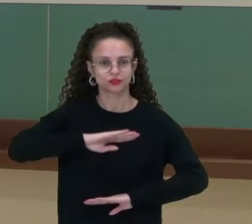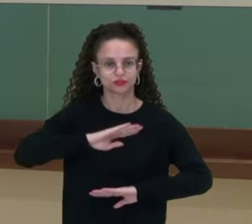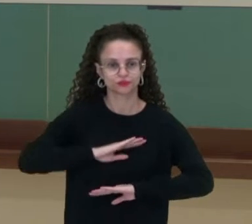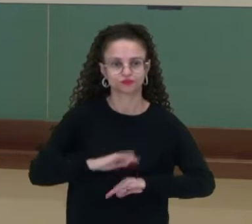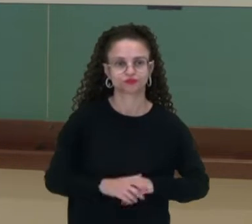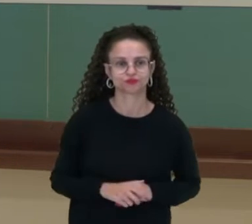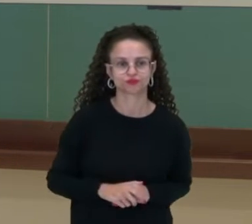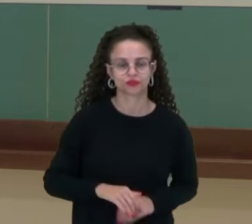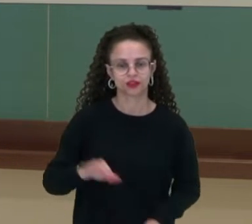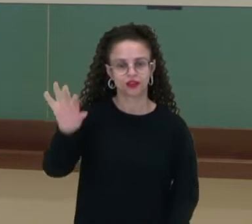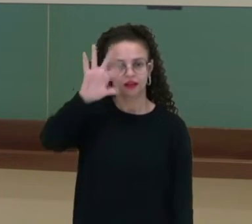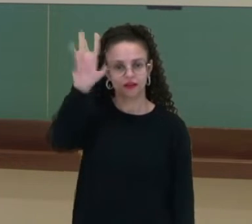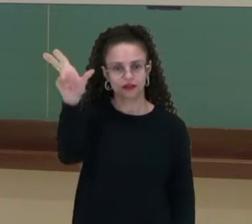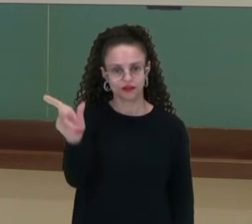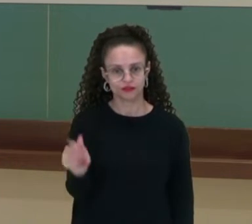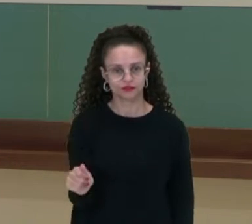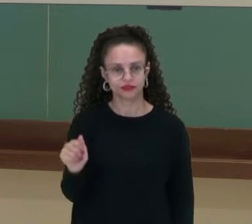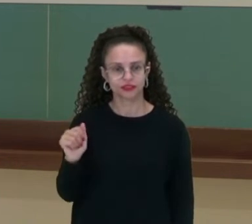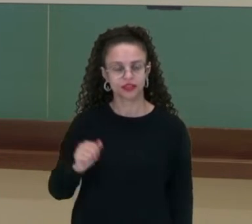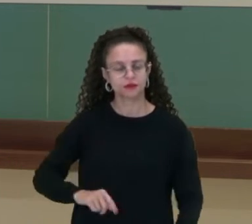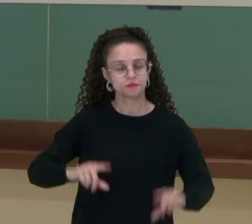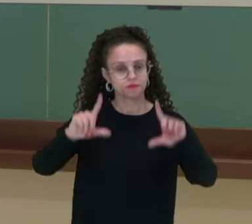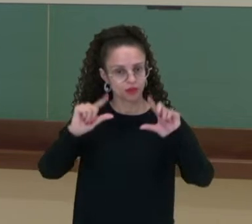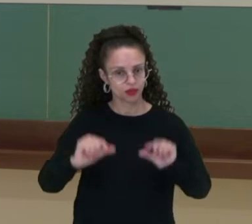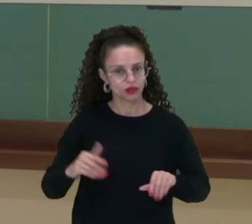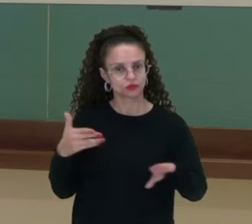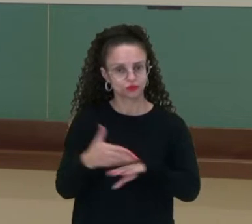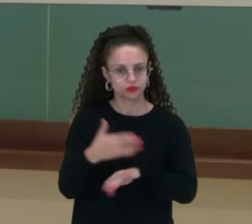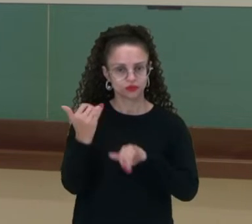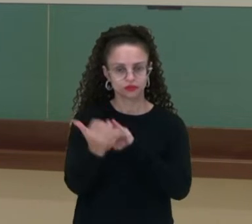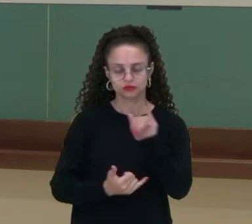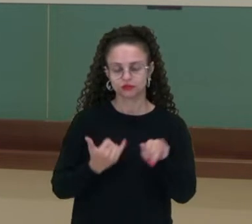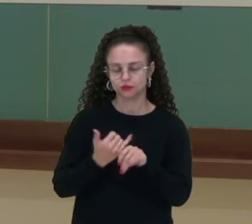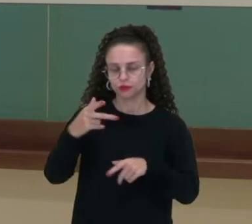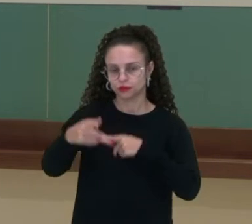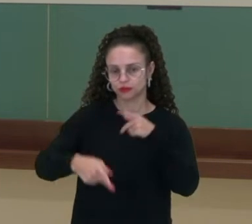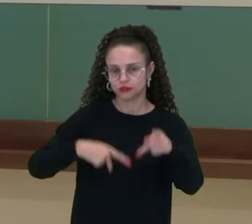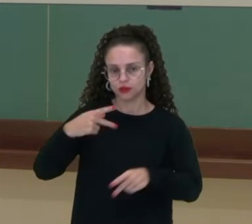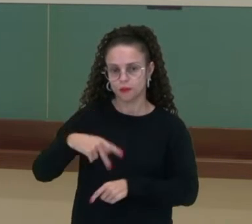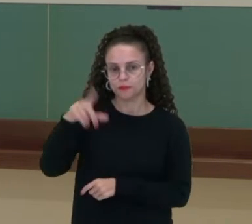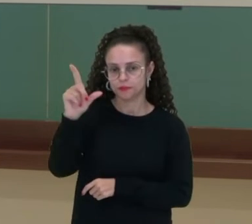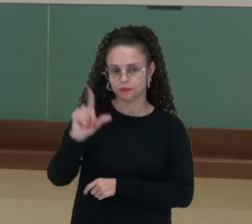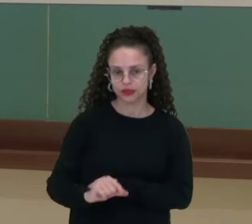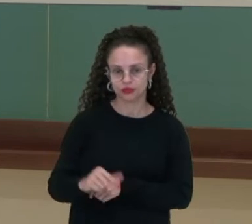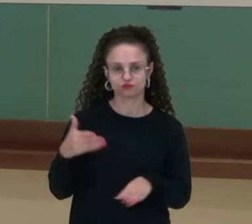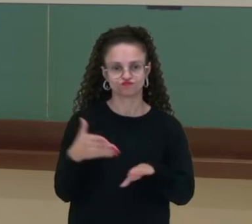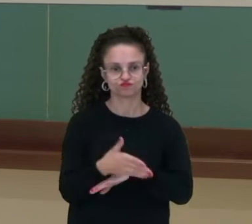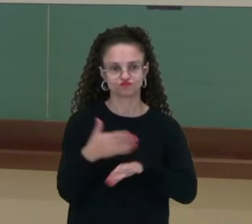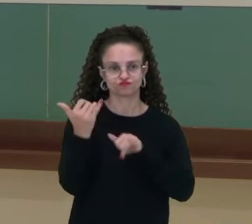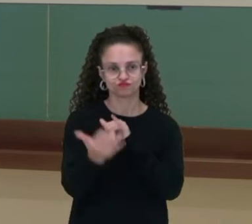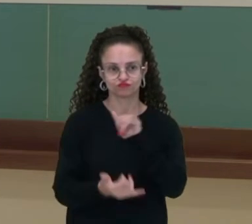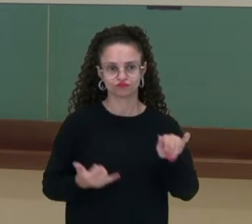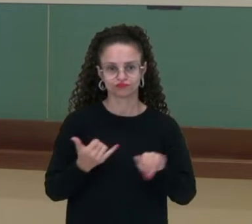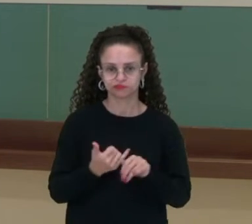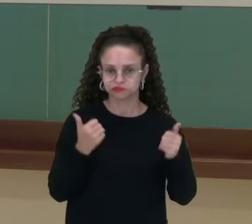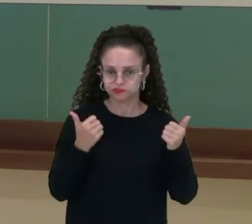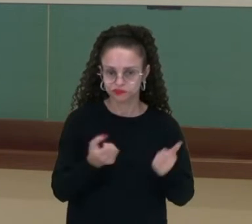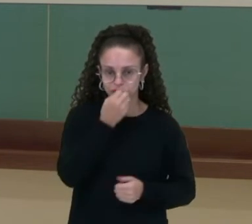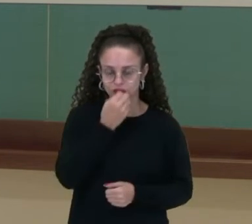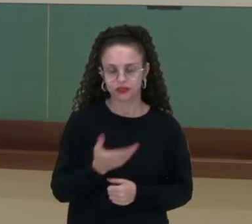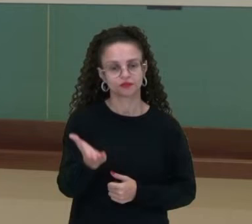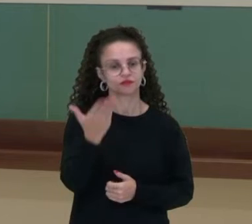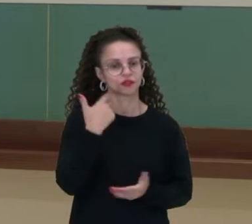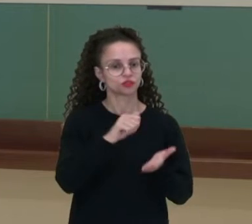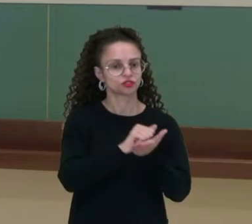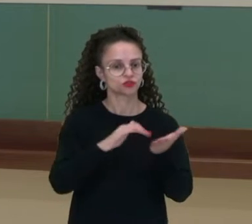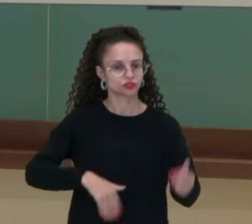Repare que a África, de um modo geral, tem menos acesso, né? A população tem menos acesso à internet. Muito bem, vamos então para a